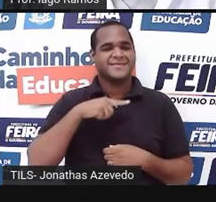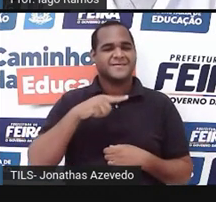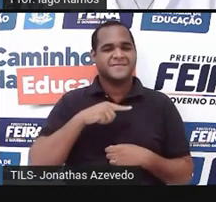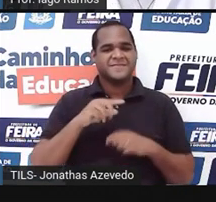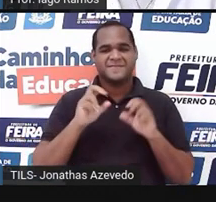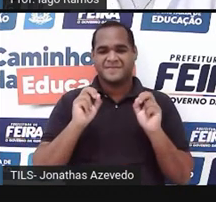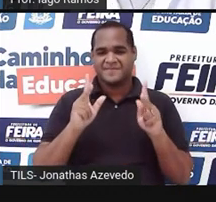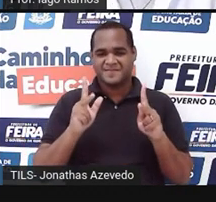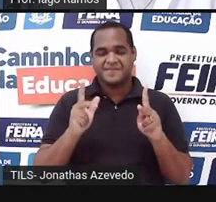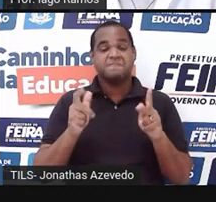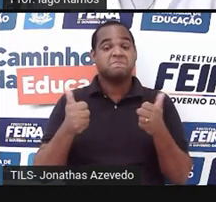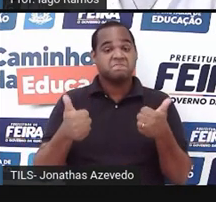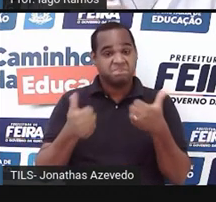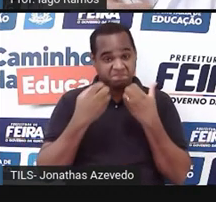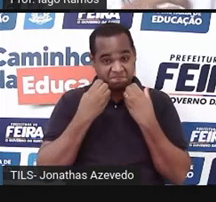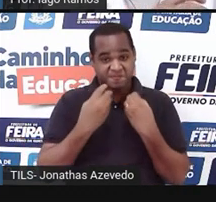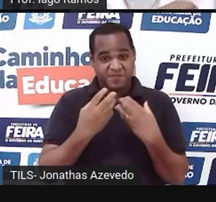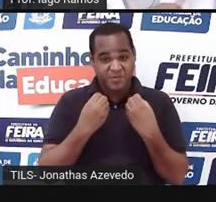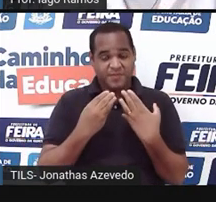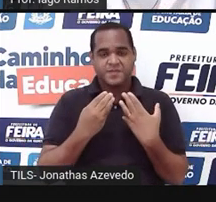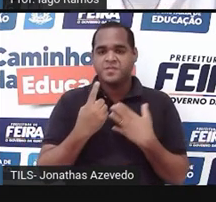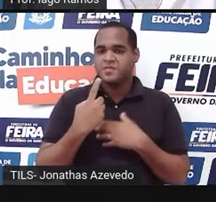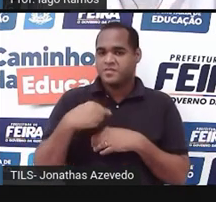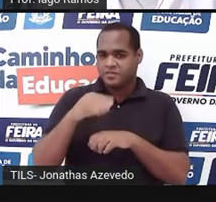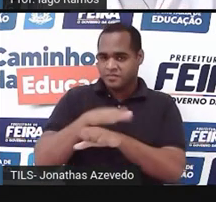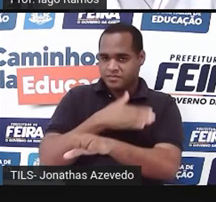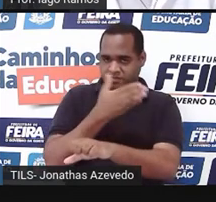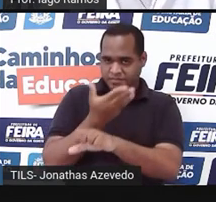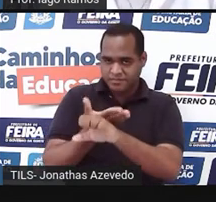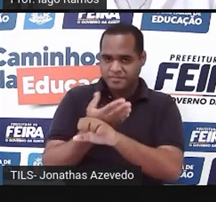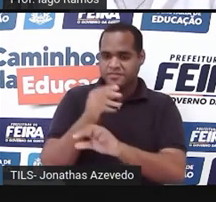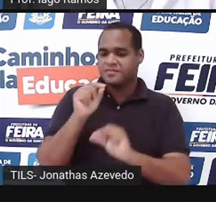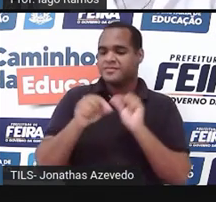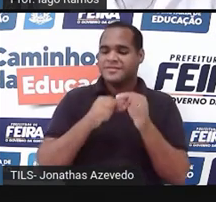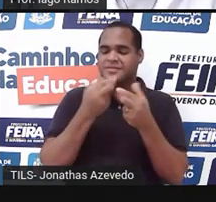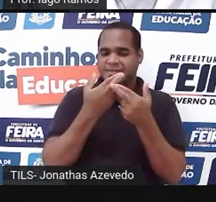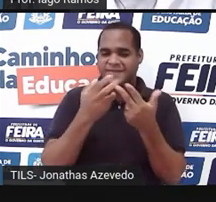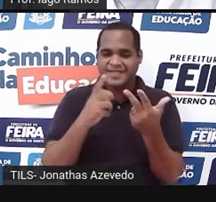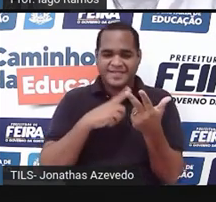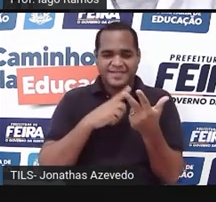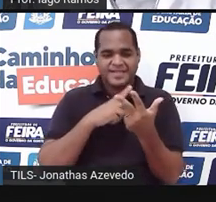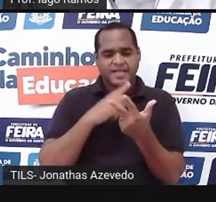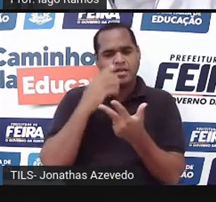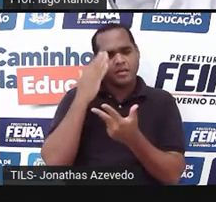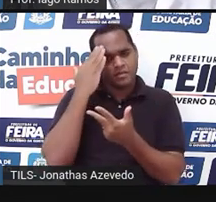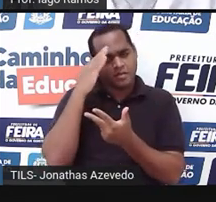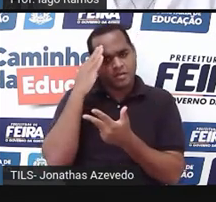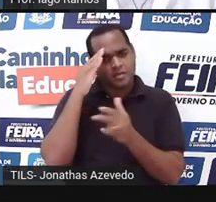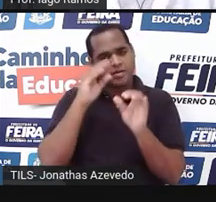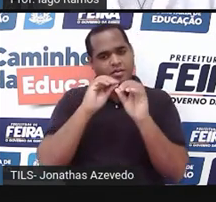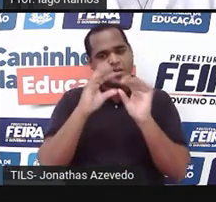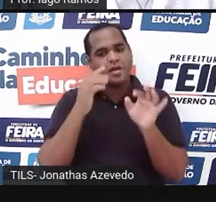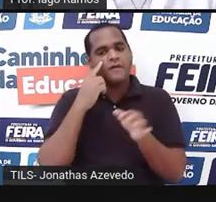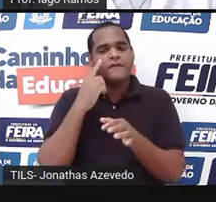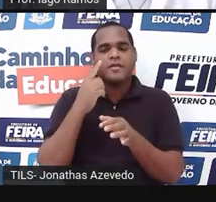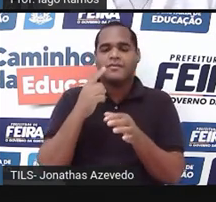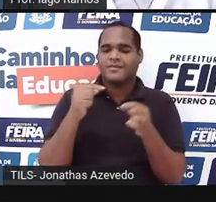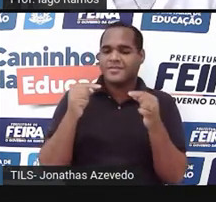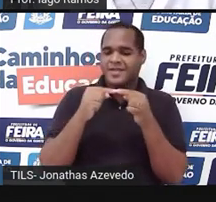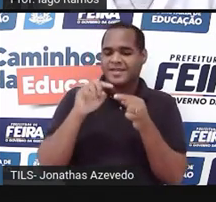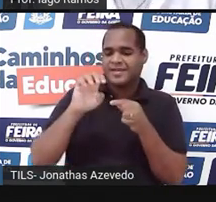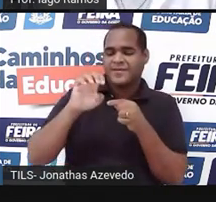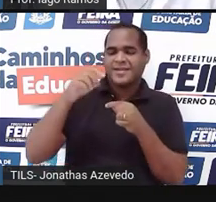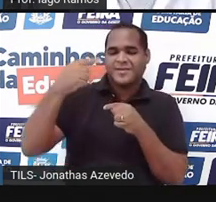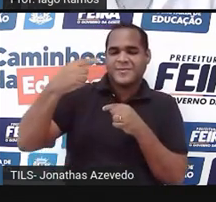bom então até aqui né algumas coisas que a gente já viu sobre a equação